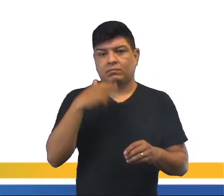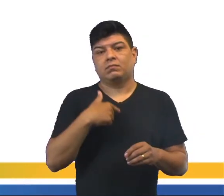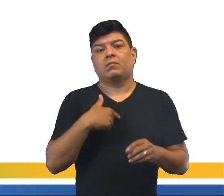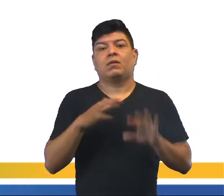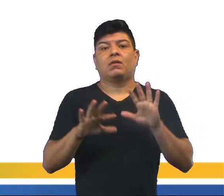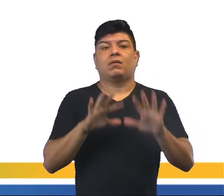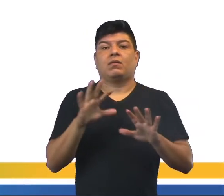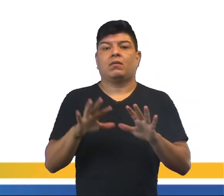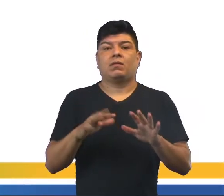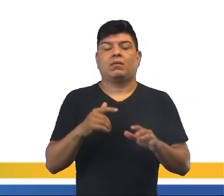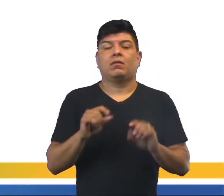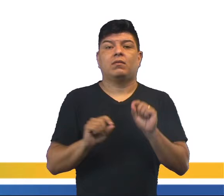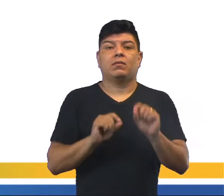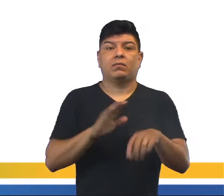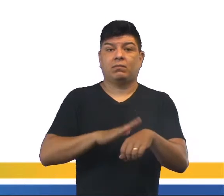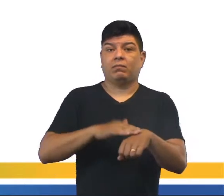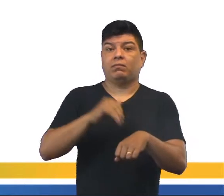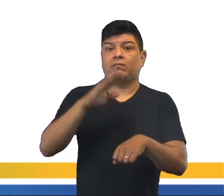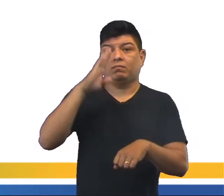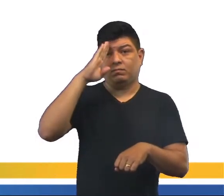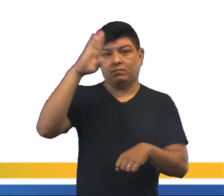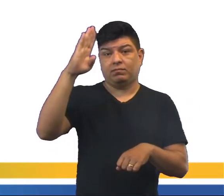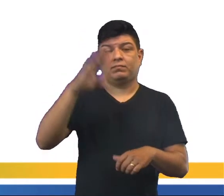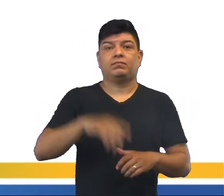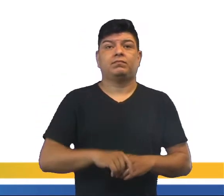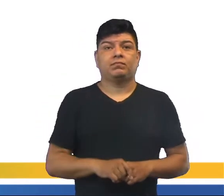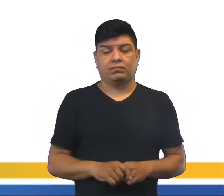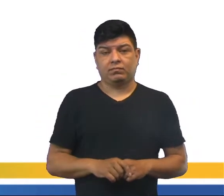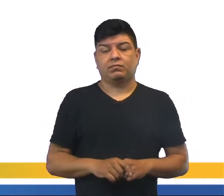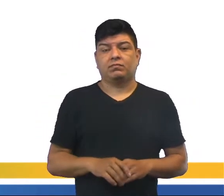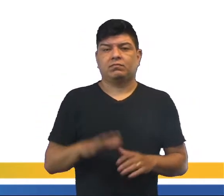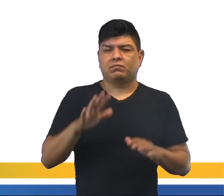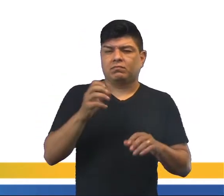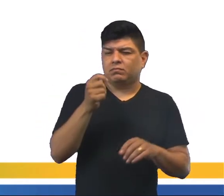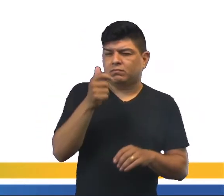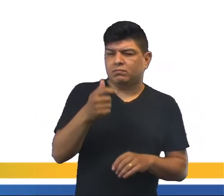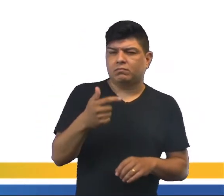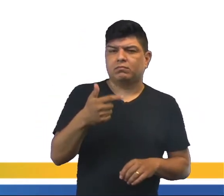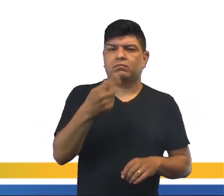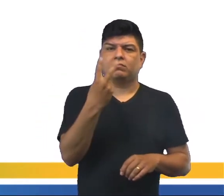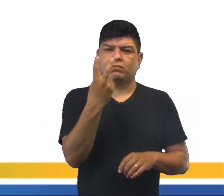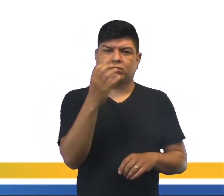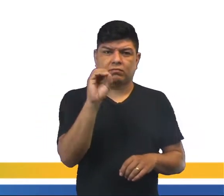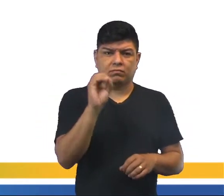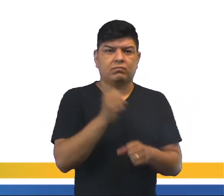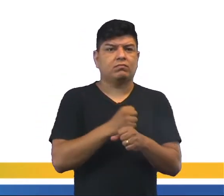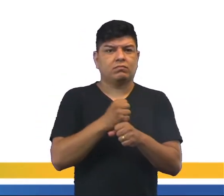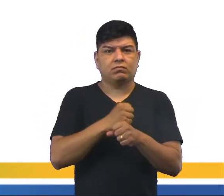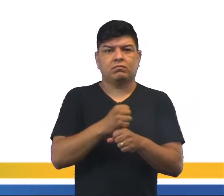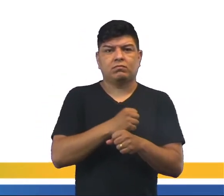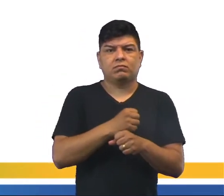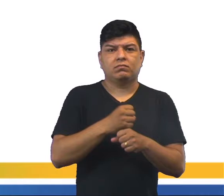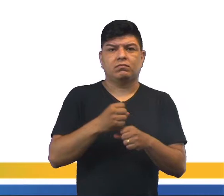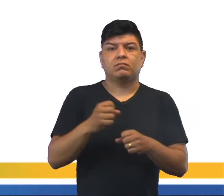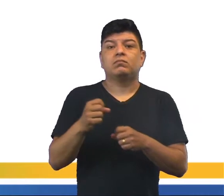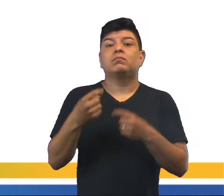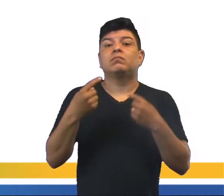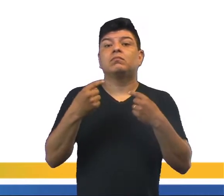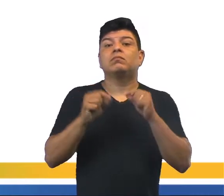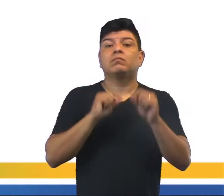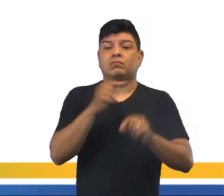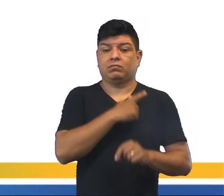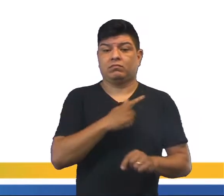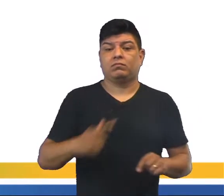Vargas talvez seja o personagem mais emblemático. Nos quase 20 anos em que governou o país, a ambiguidade da política de